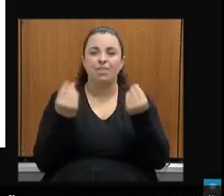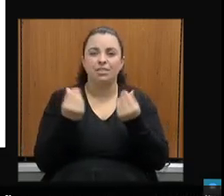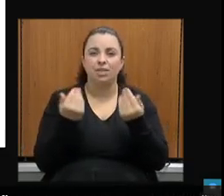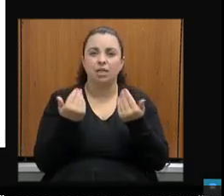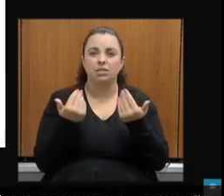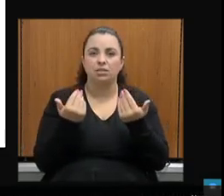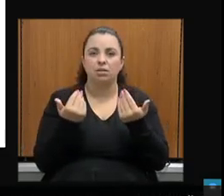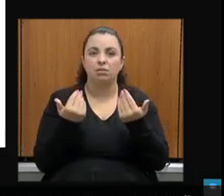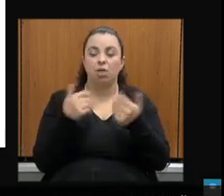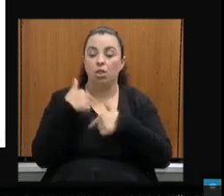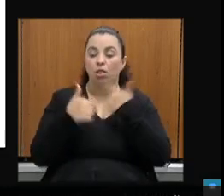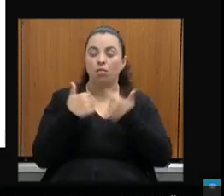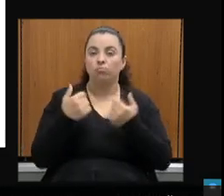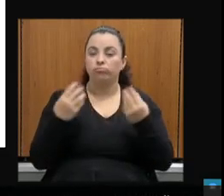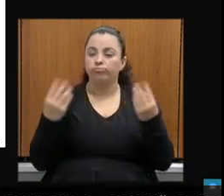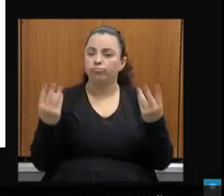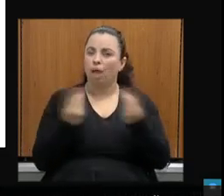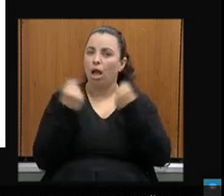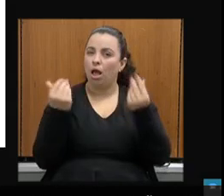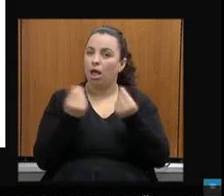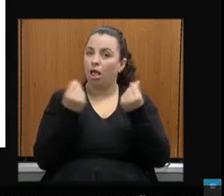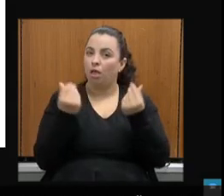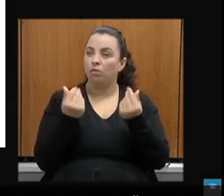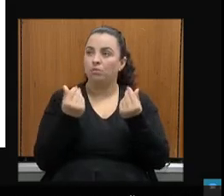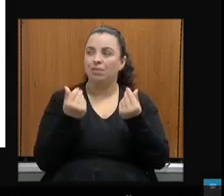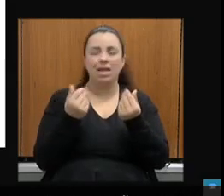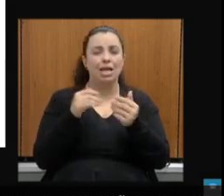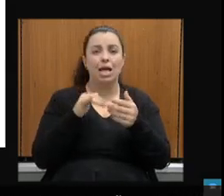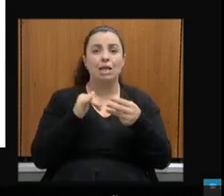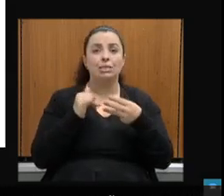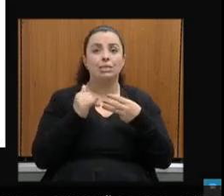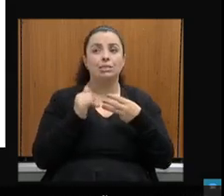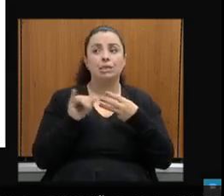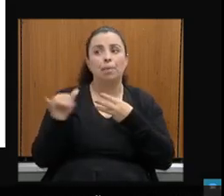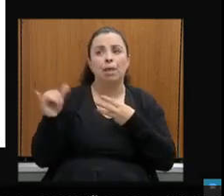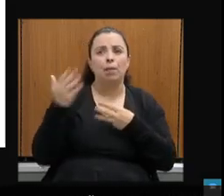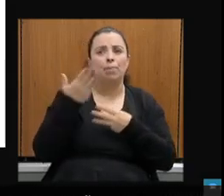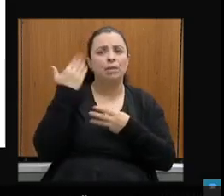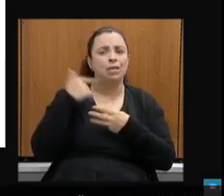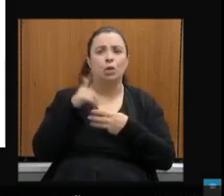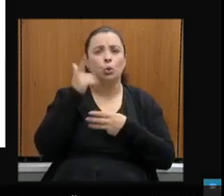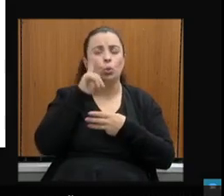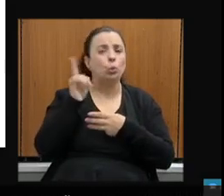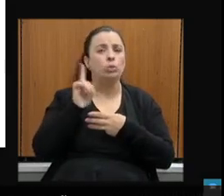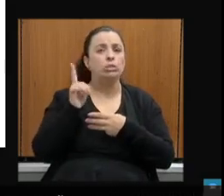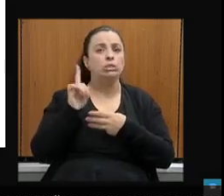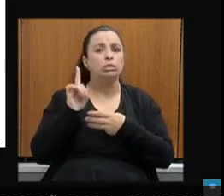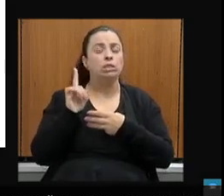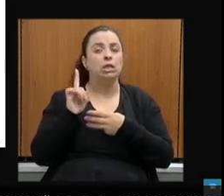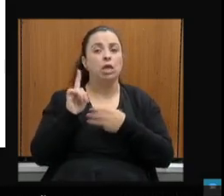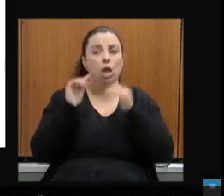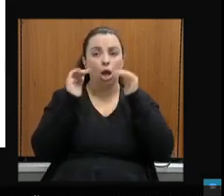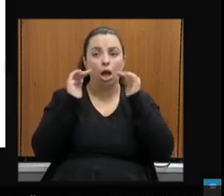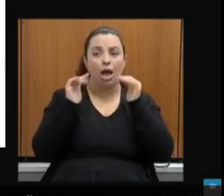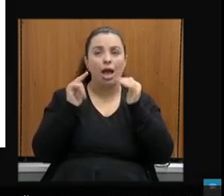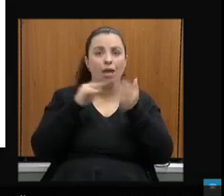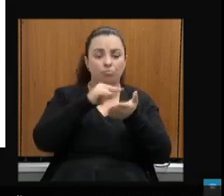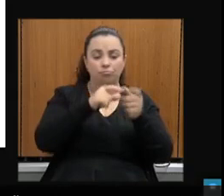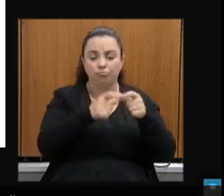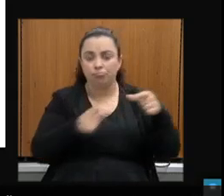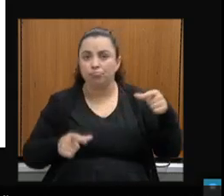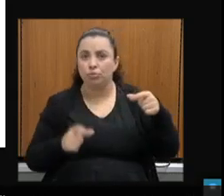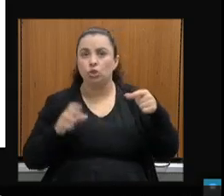nunca conseguiu no passado atingir as despesas que estão na tarifa que a gente é uma das despesas